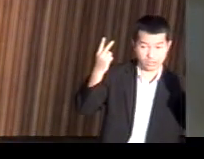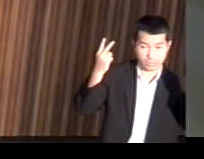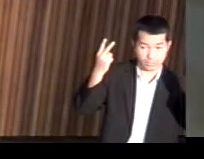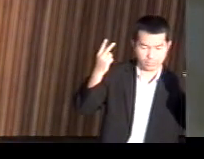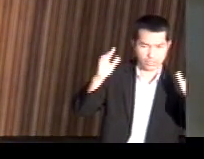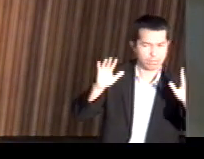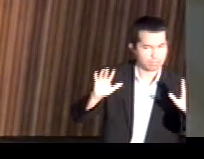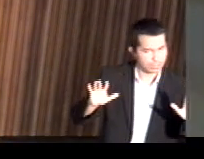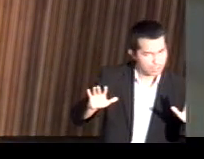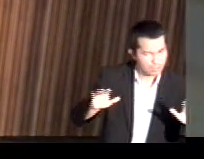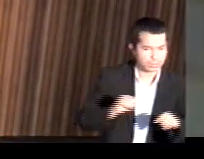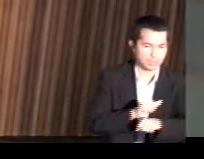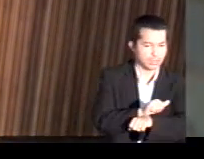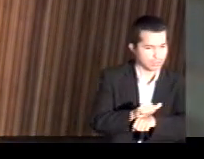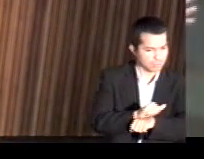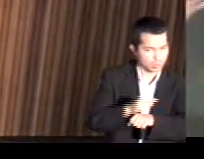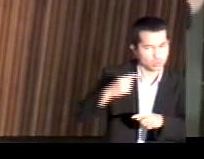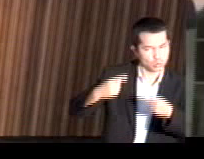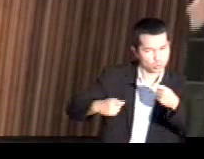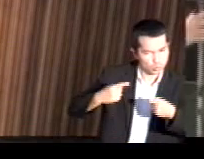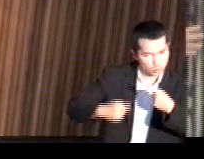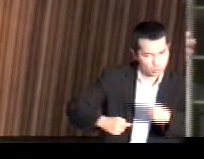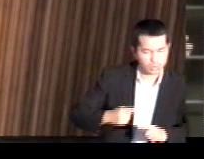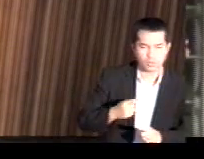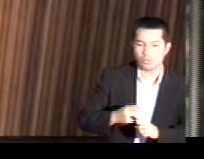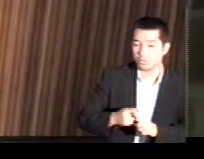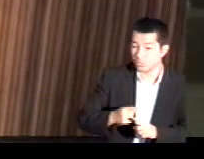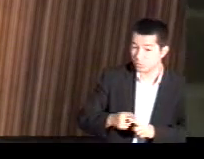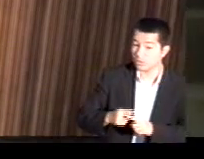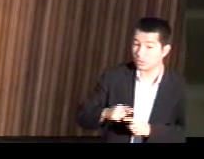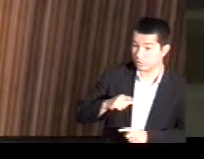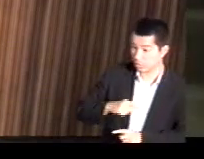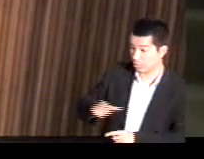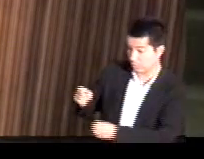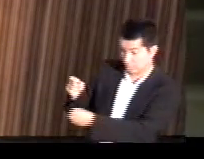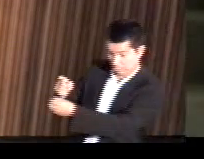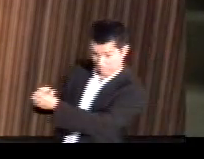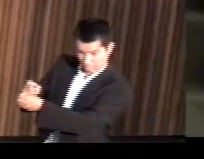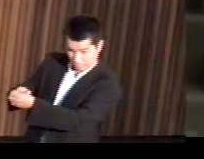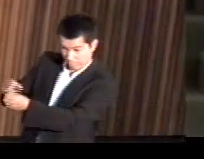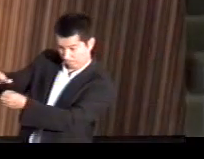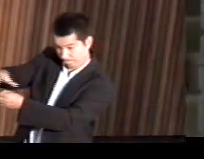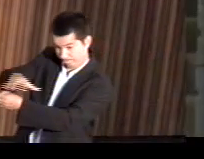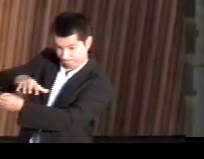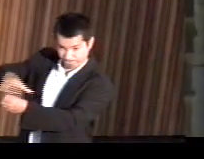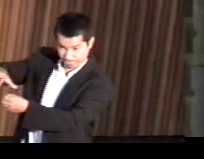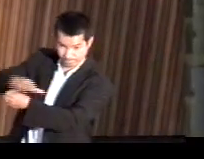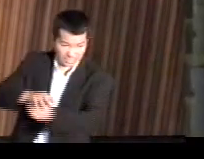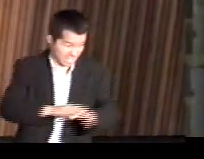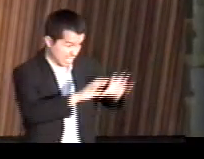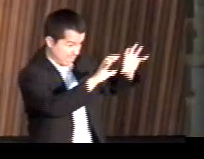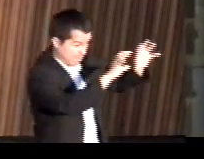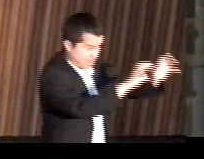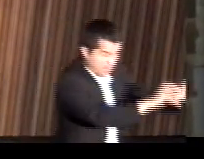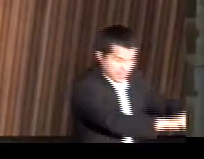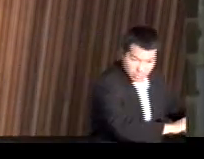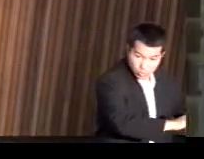Para pensar. Ele está lá na tenda dele, ele só tem